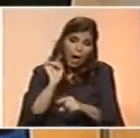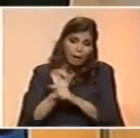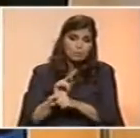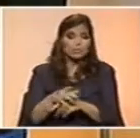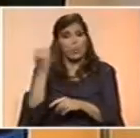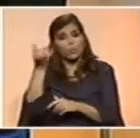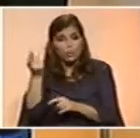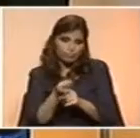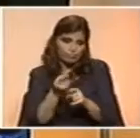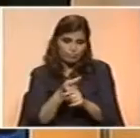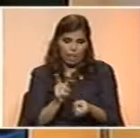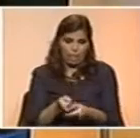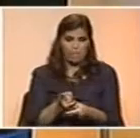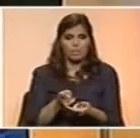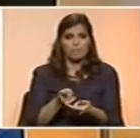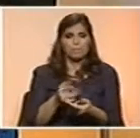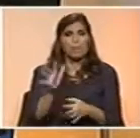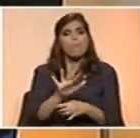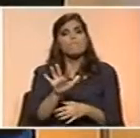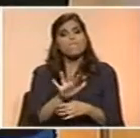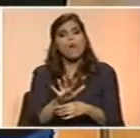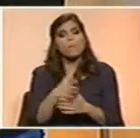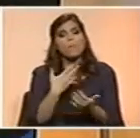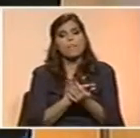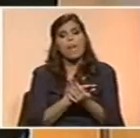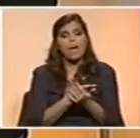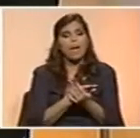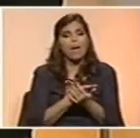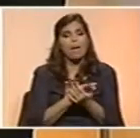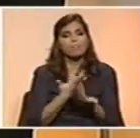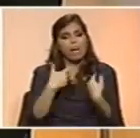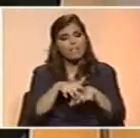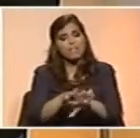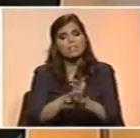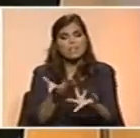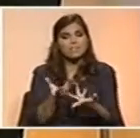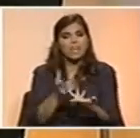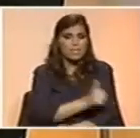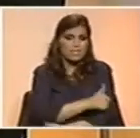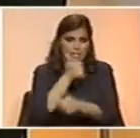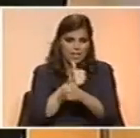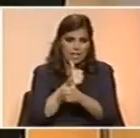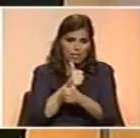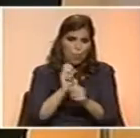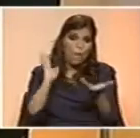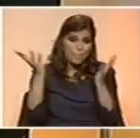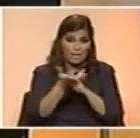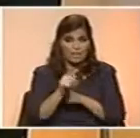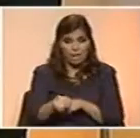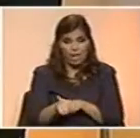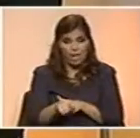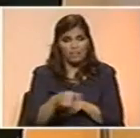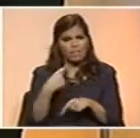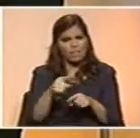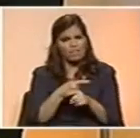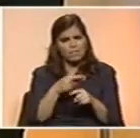cidade, etc. Não é? Portanto, é uma forma também de os introduzirem no espírito da cidade, onde eles estão e onde eles vão estudar. E têm mais atividades,